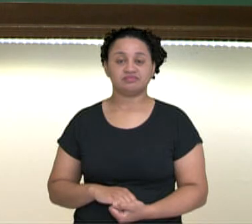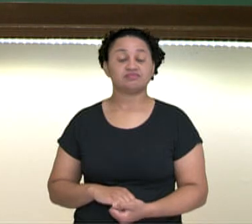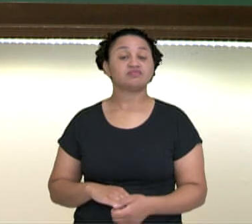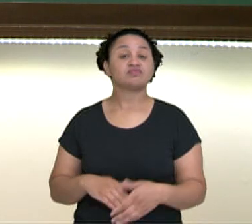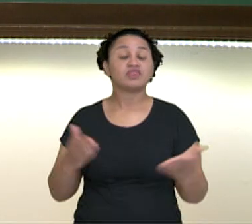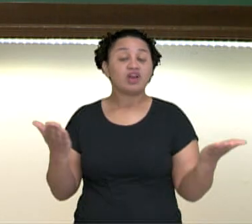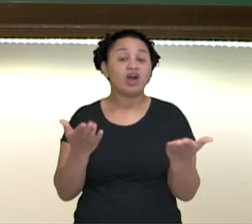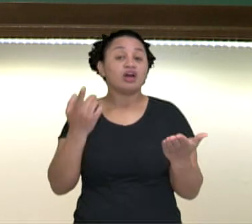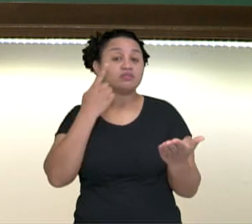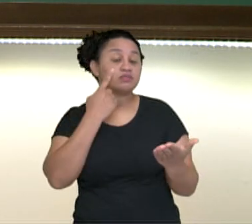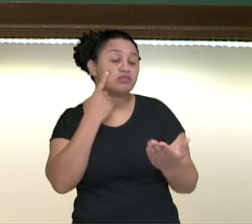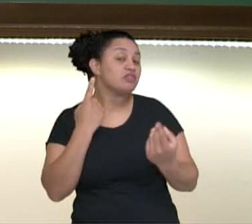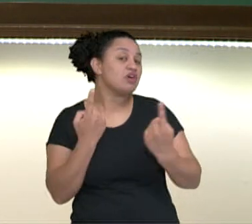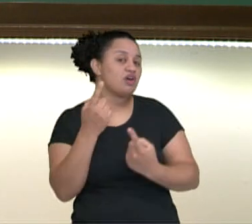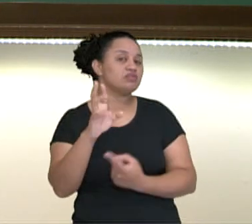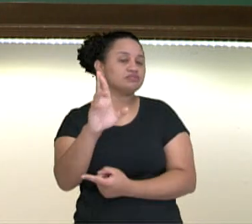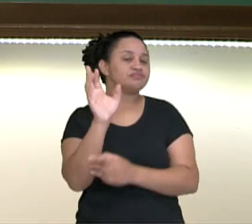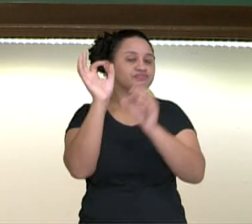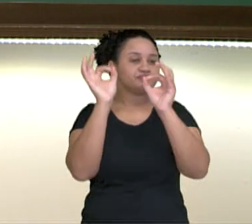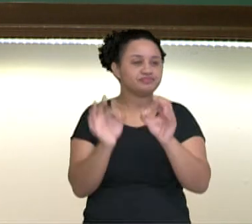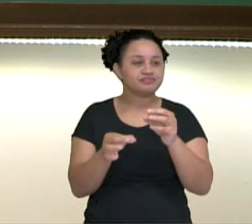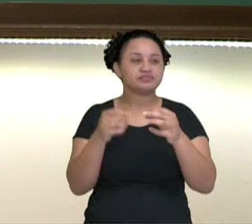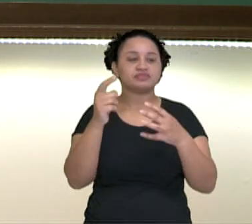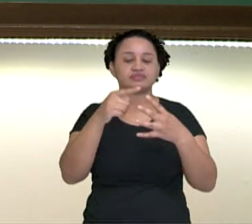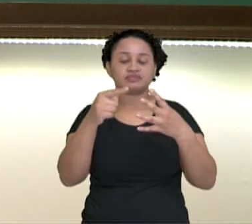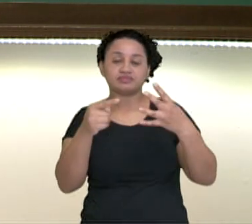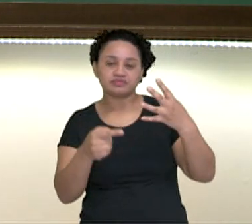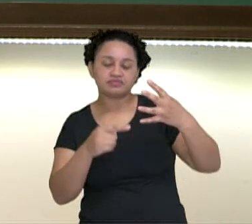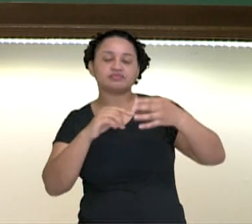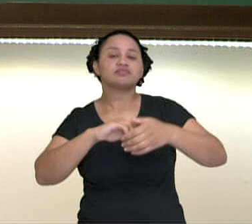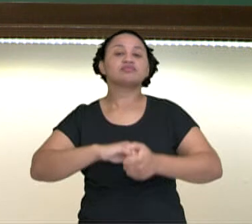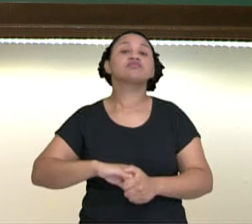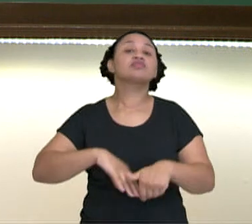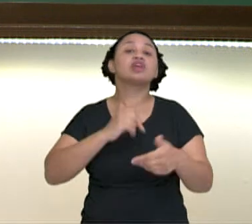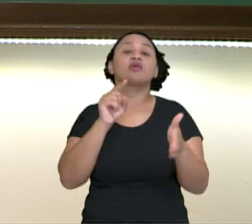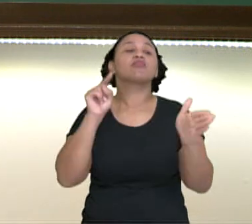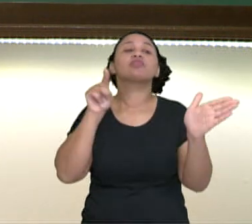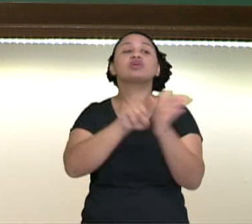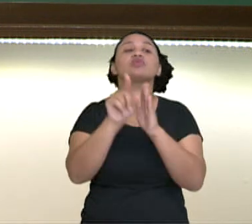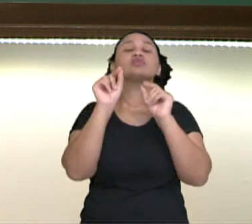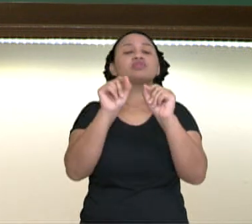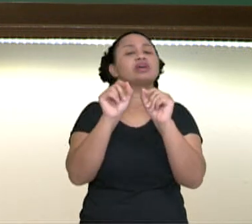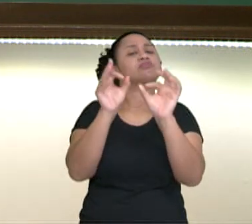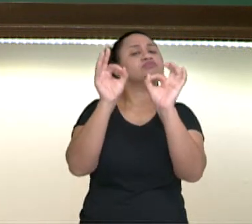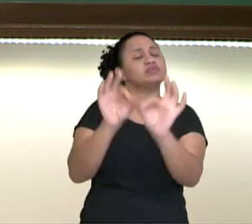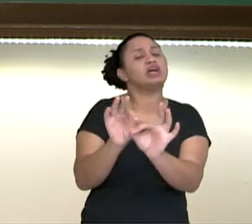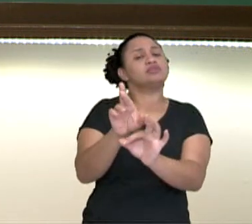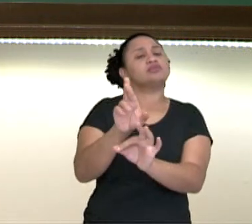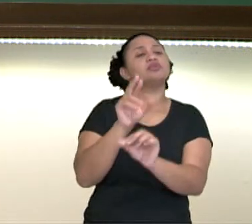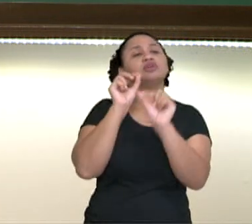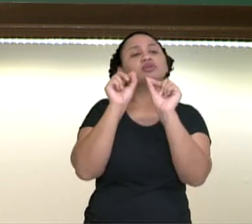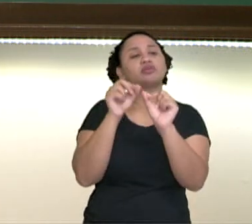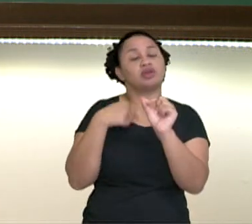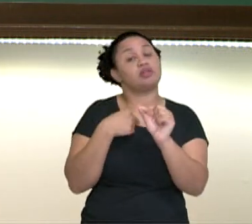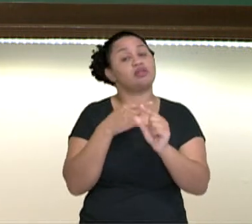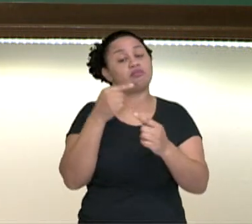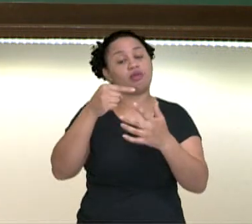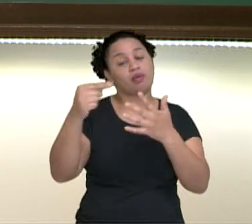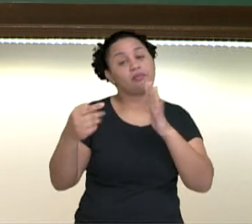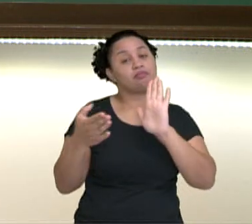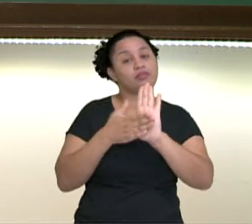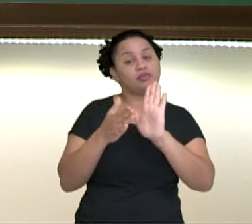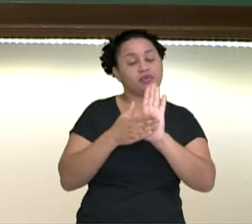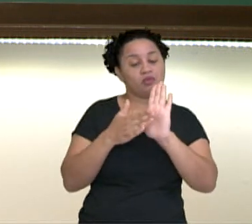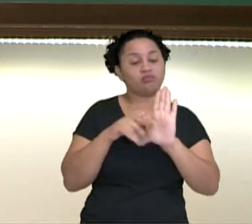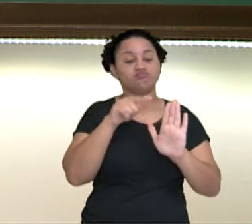Vamos, pessoal, ver qual é a resposta correta? Qual era a pergunta? É correto afirmar que entre as propostas defendidas